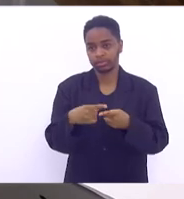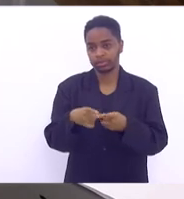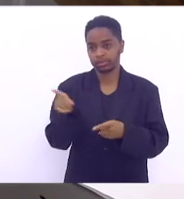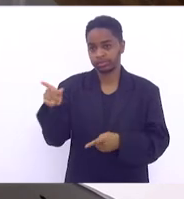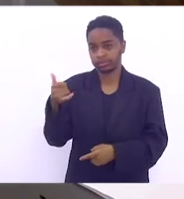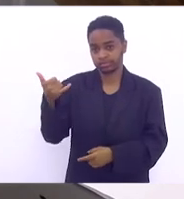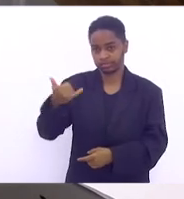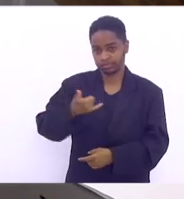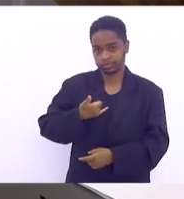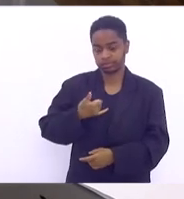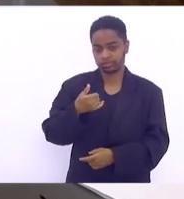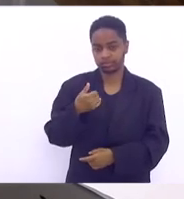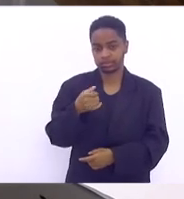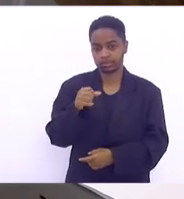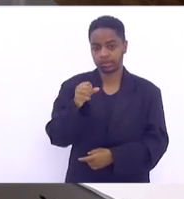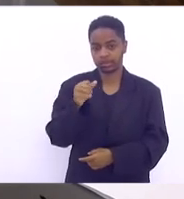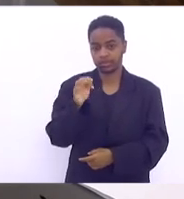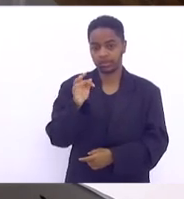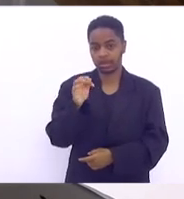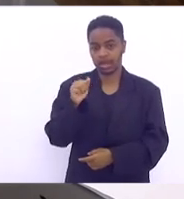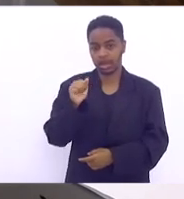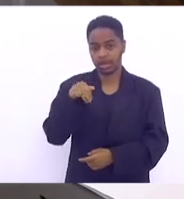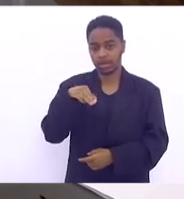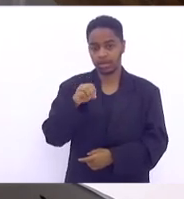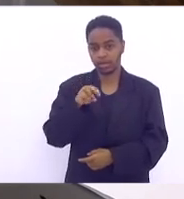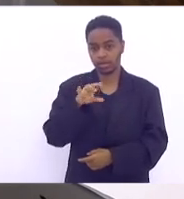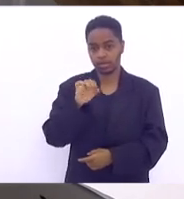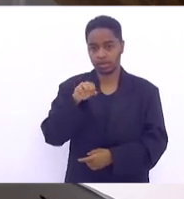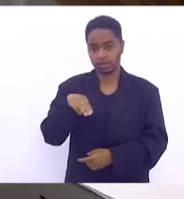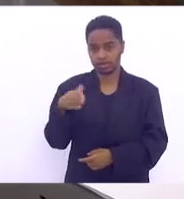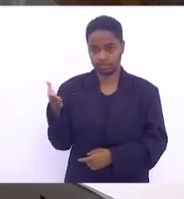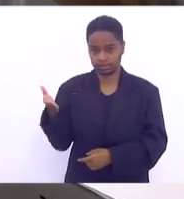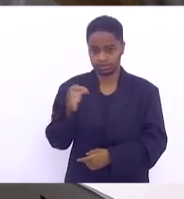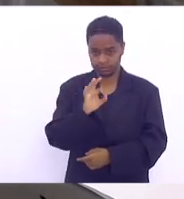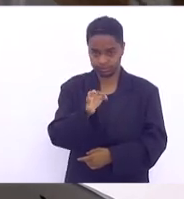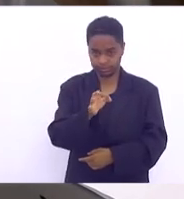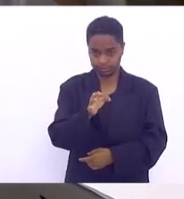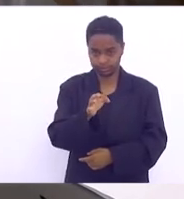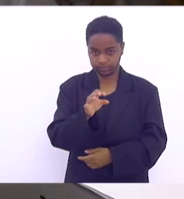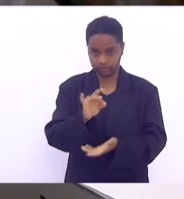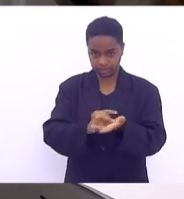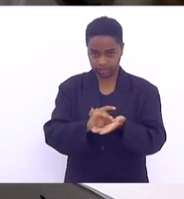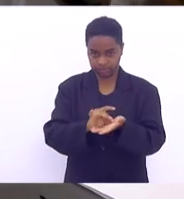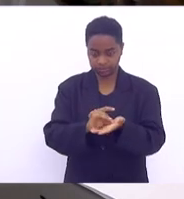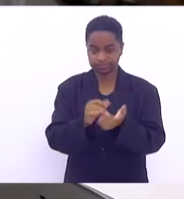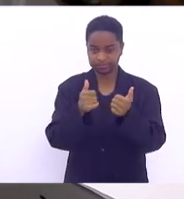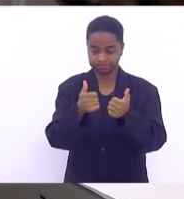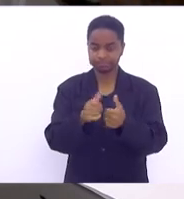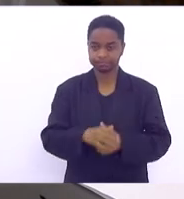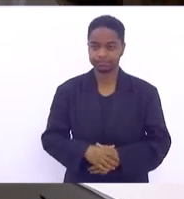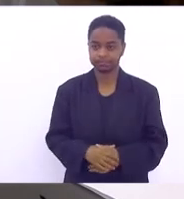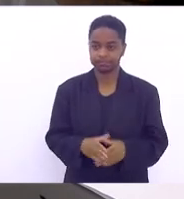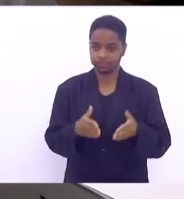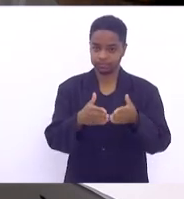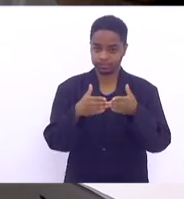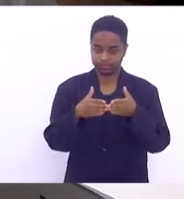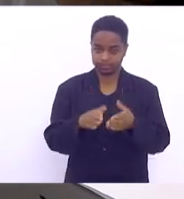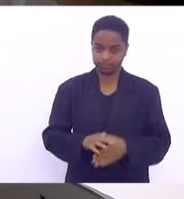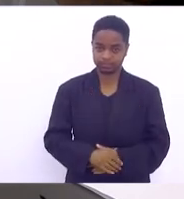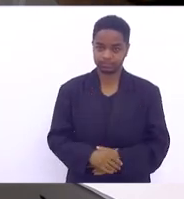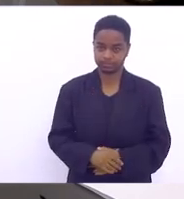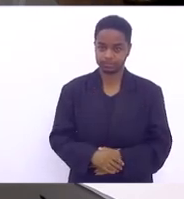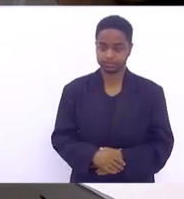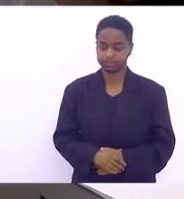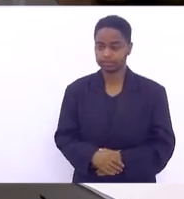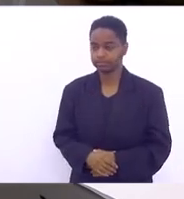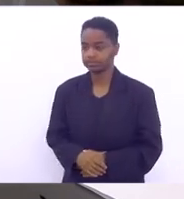aqui o doutor Fernando Amorim. Não é verdade, doutor Fernando? Suspensa a sessão.